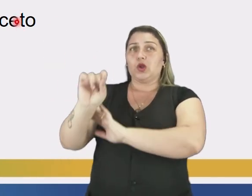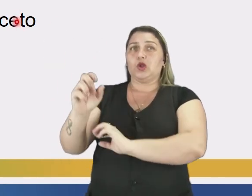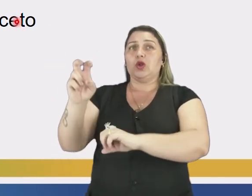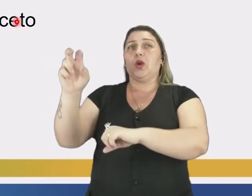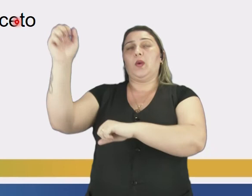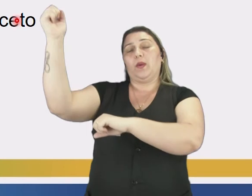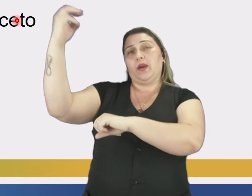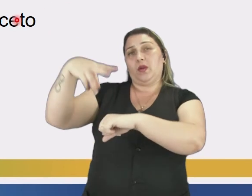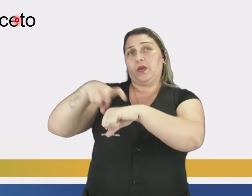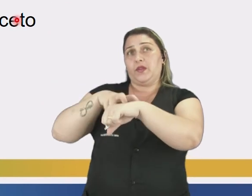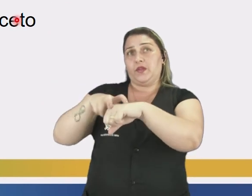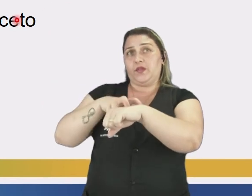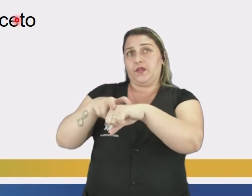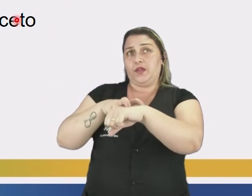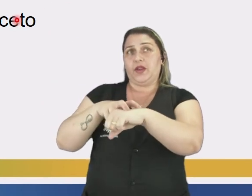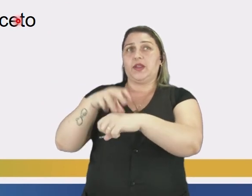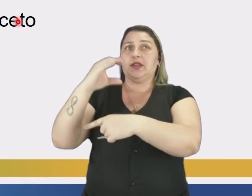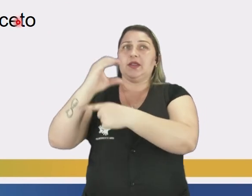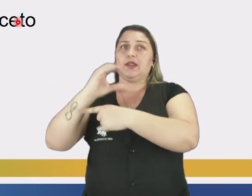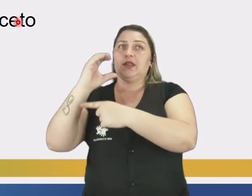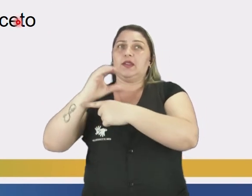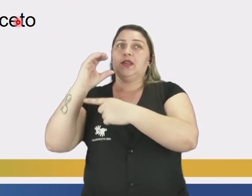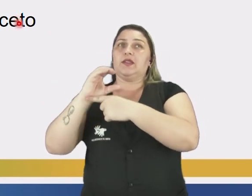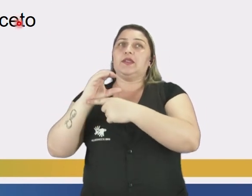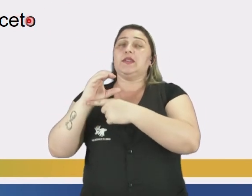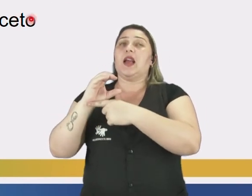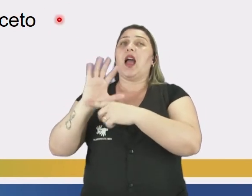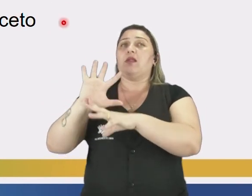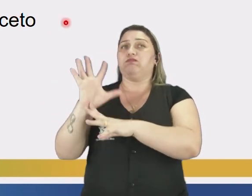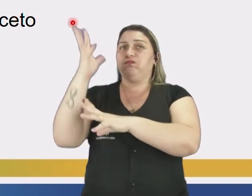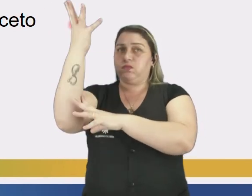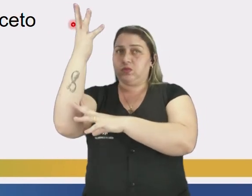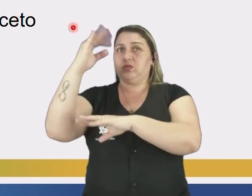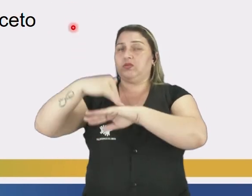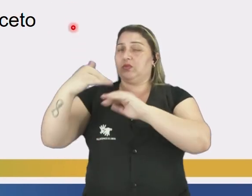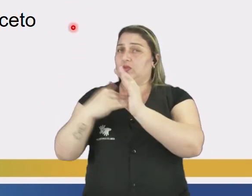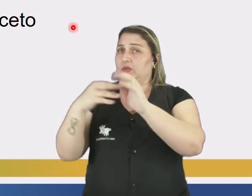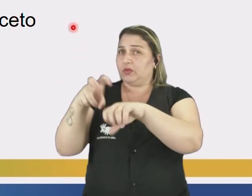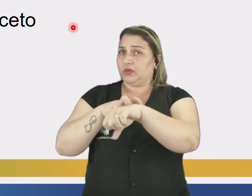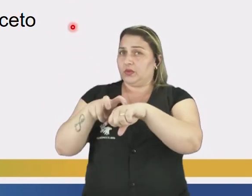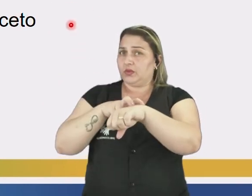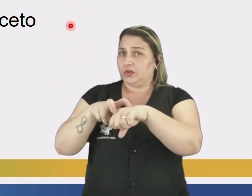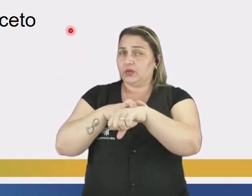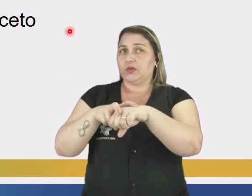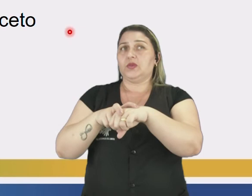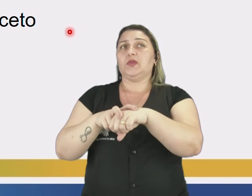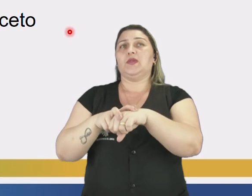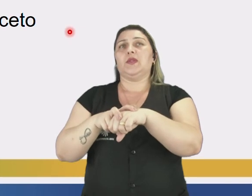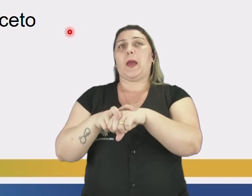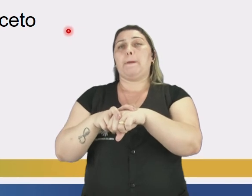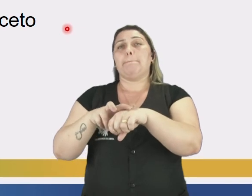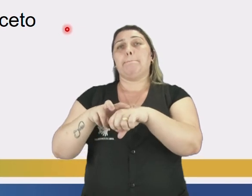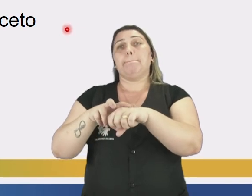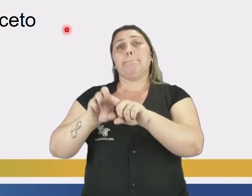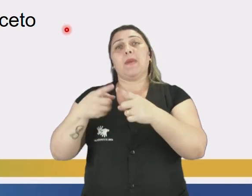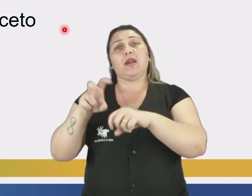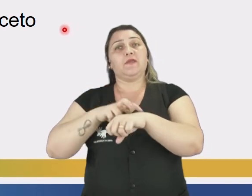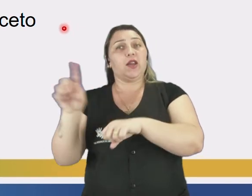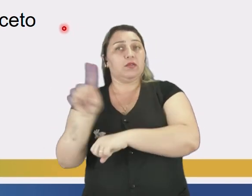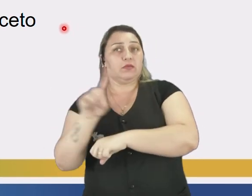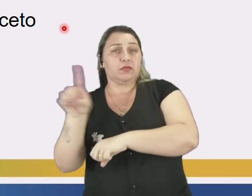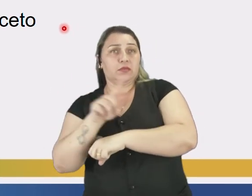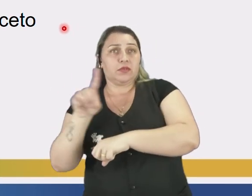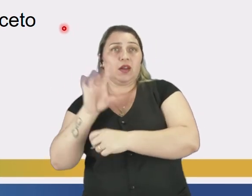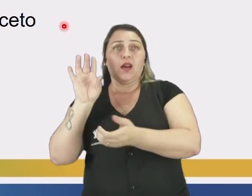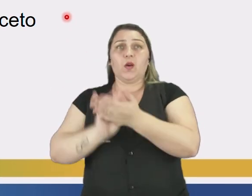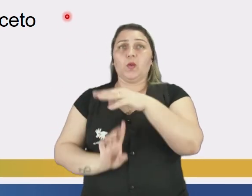luz verde do espectro solar? C. Reflete difusamente todas as cores do espectro, exceto o verde? D.